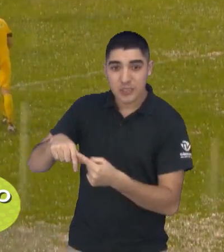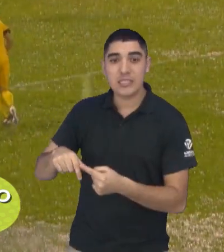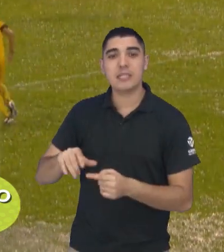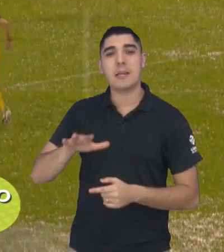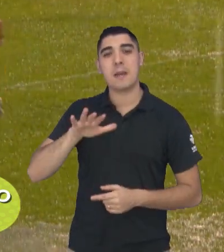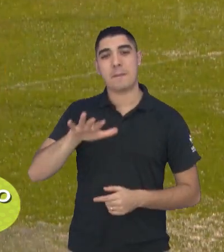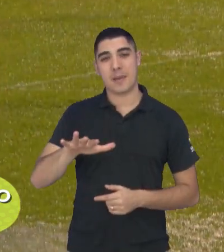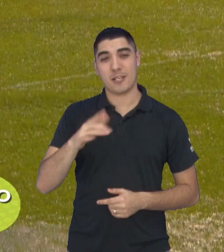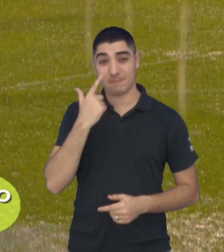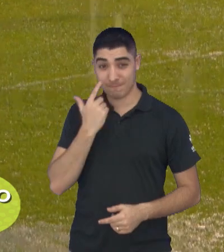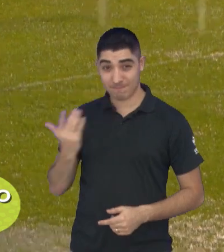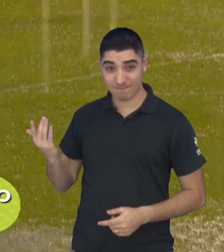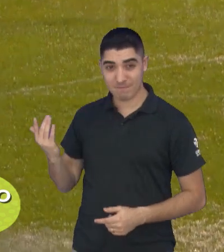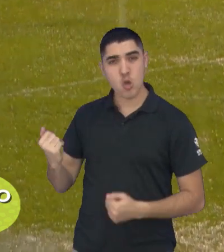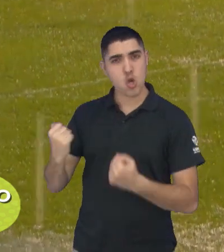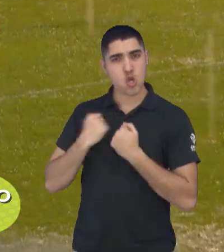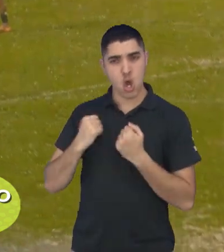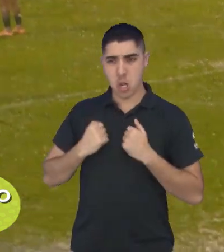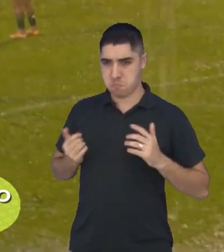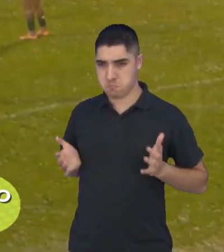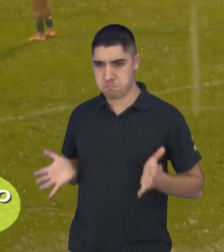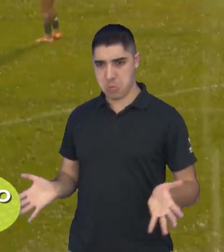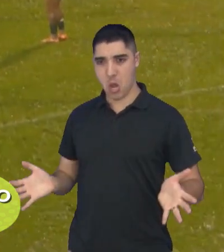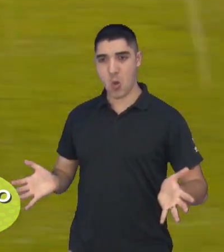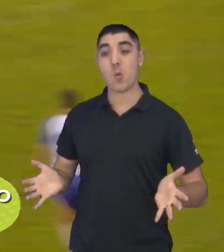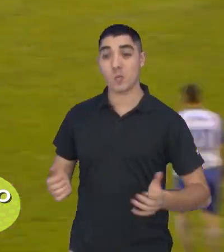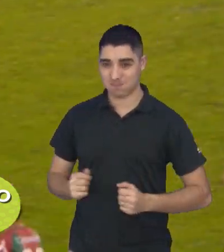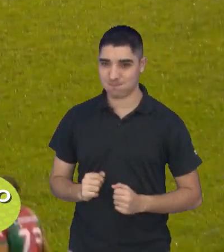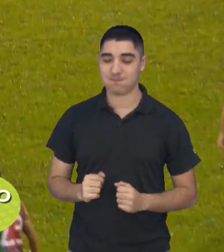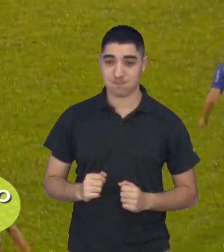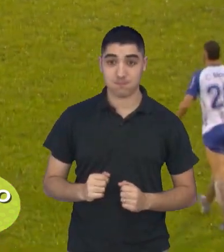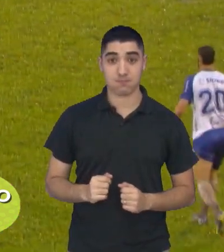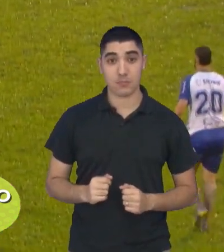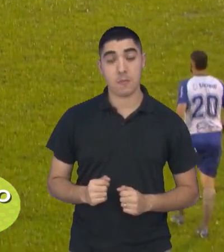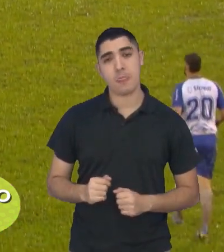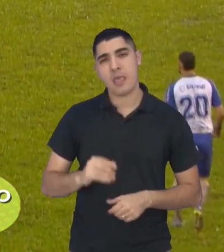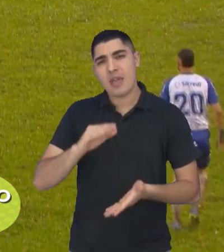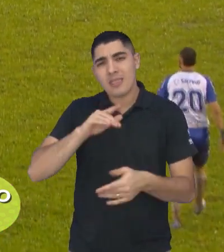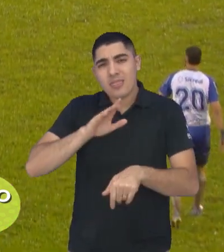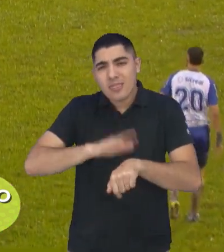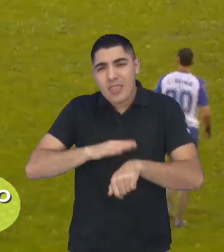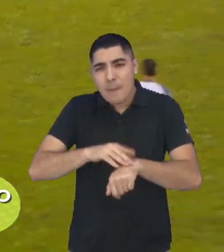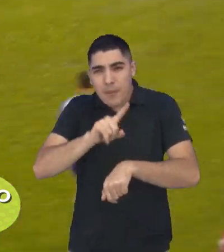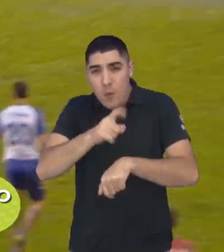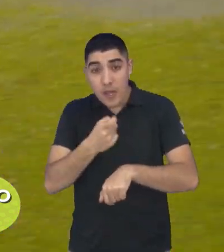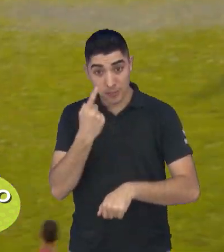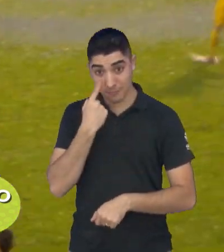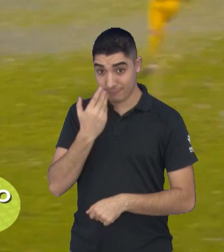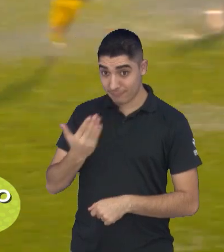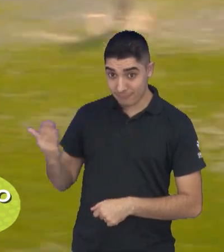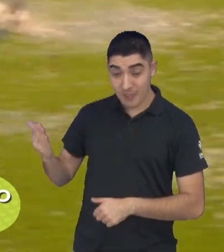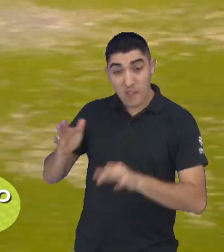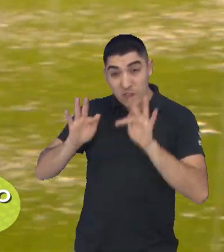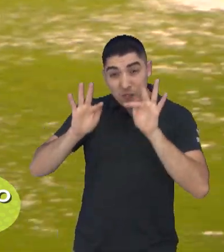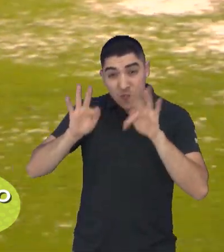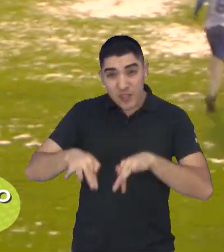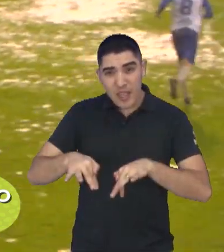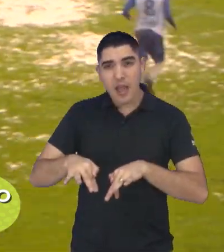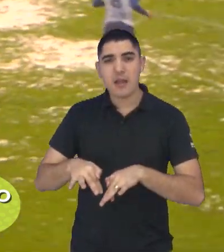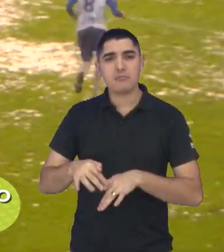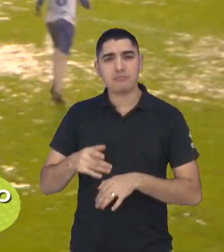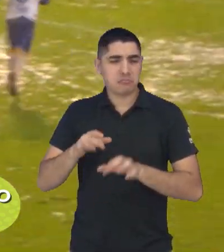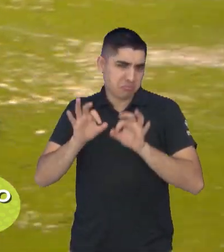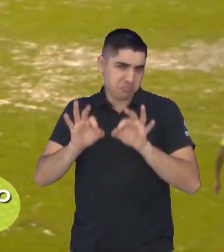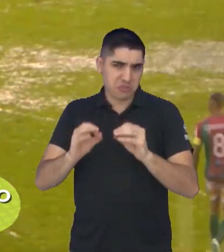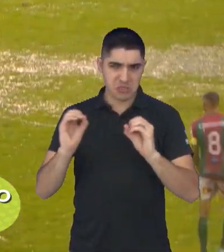da finalização, Wagner salvou a Briosa. Já nos acréscimos, o lance do jogo. Quando tudo